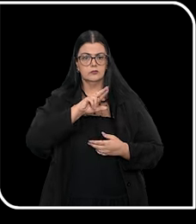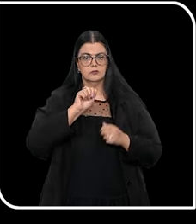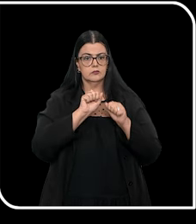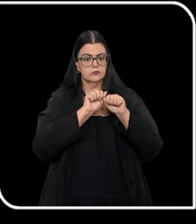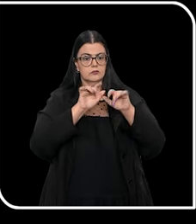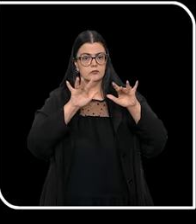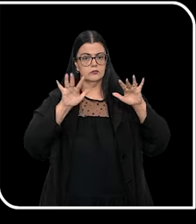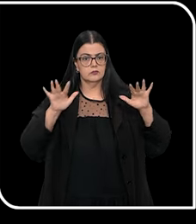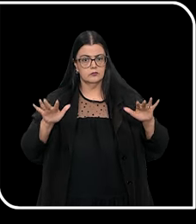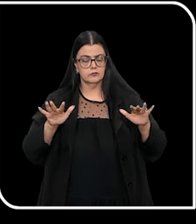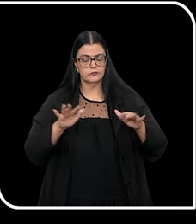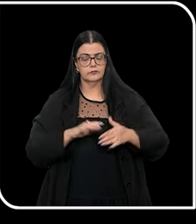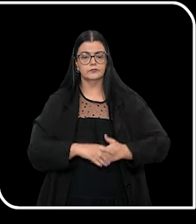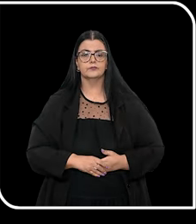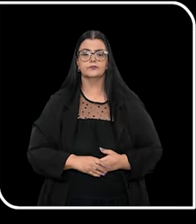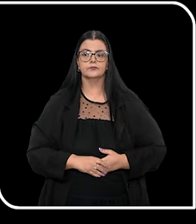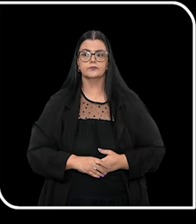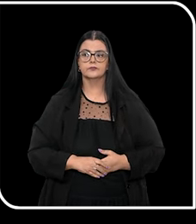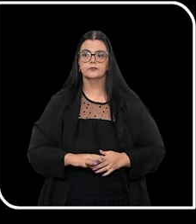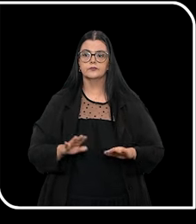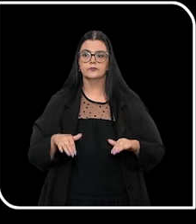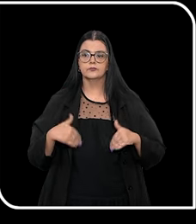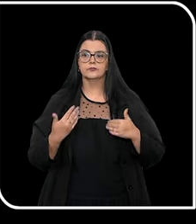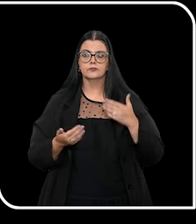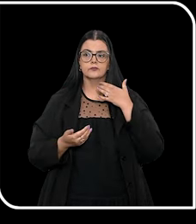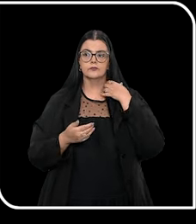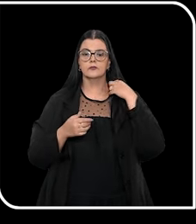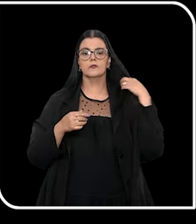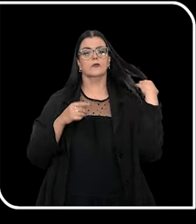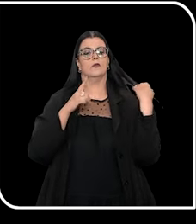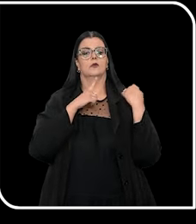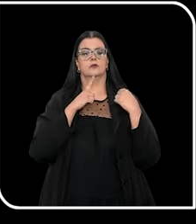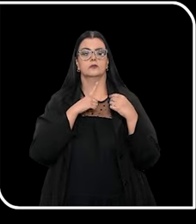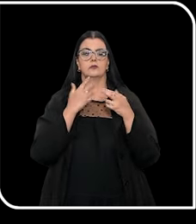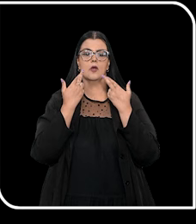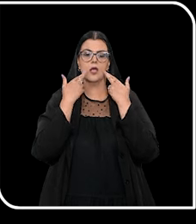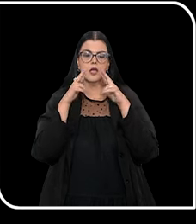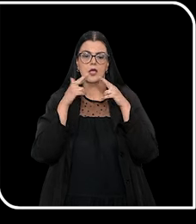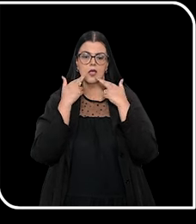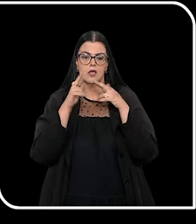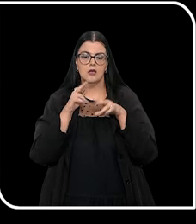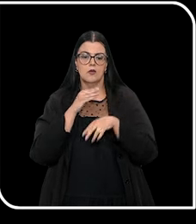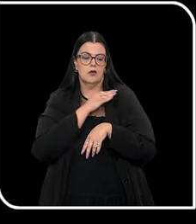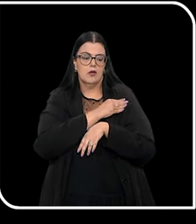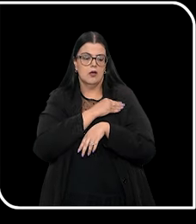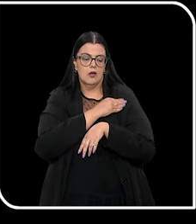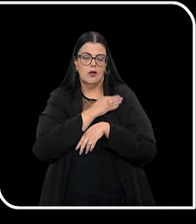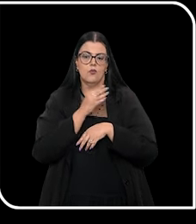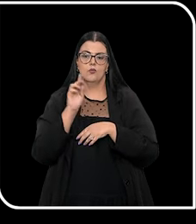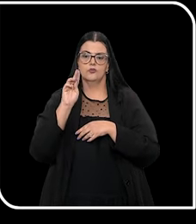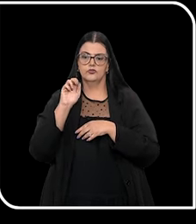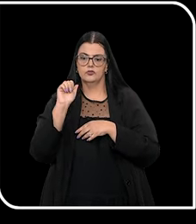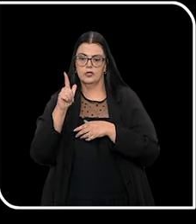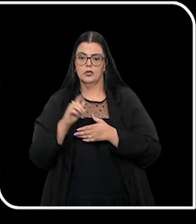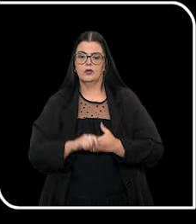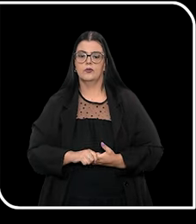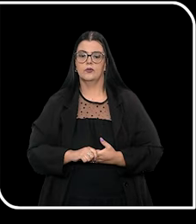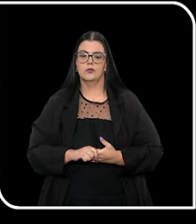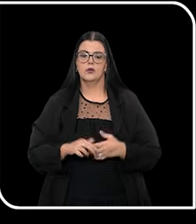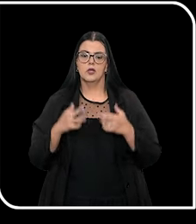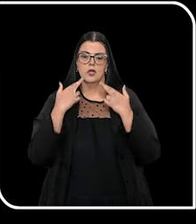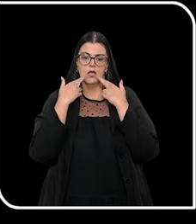diferença no macro então Eh cada ent eu reclamar do álcool em gel que tá no